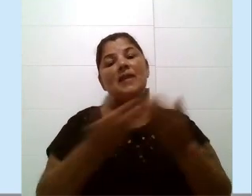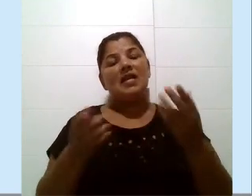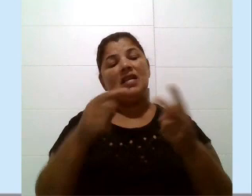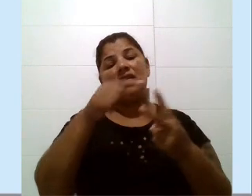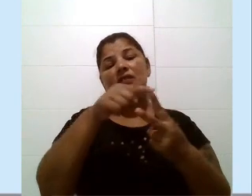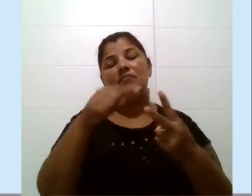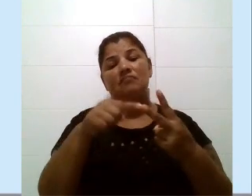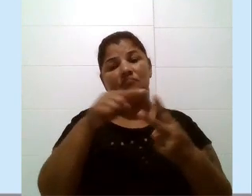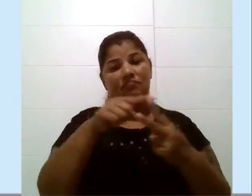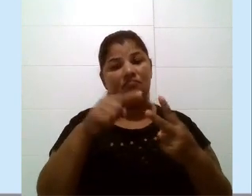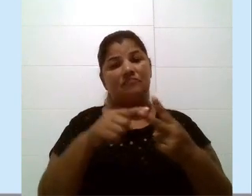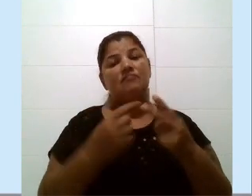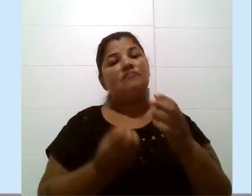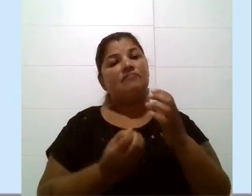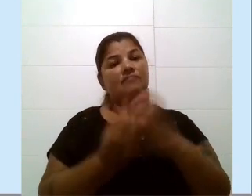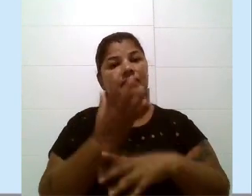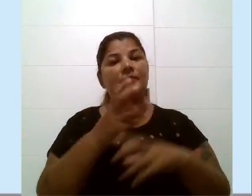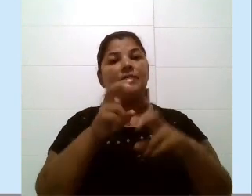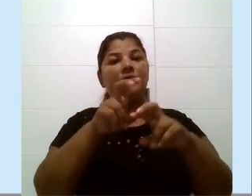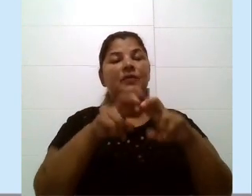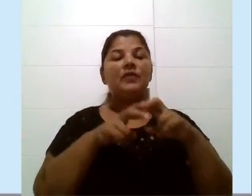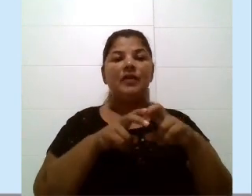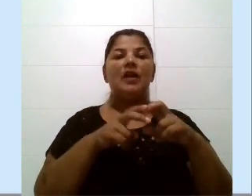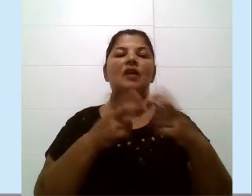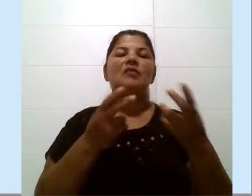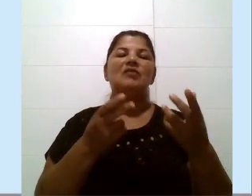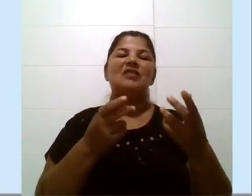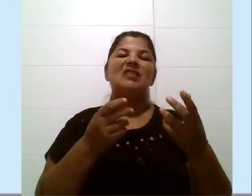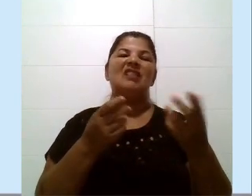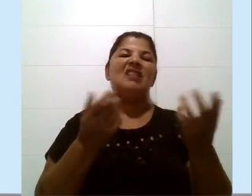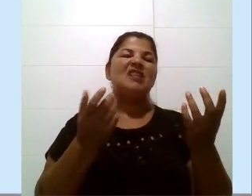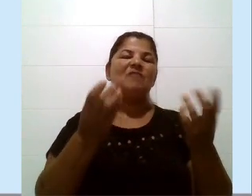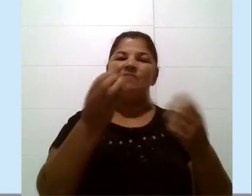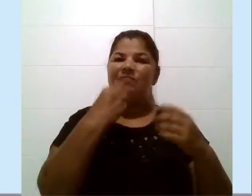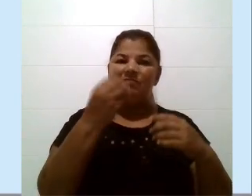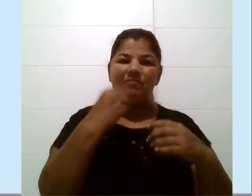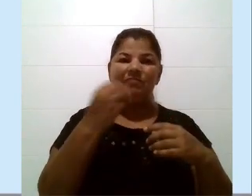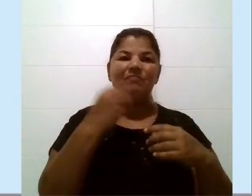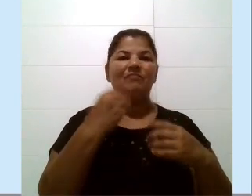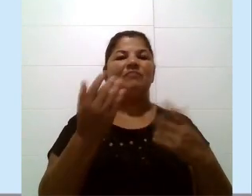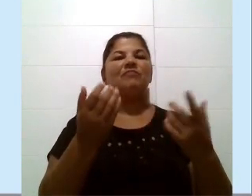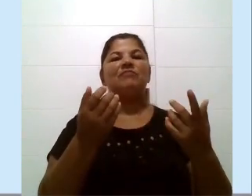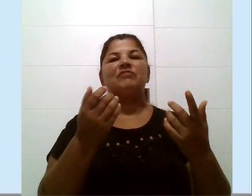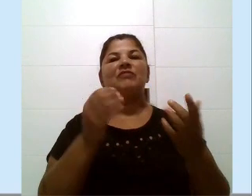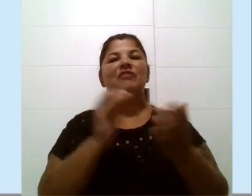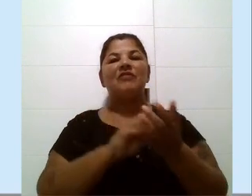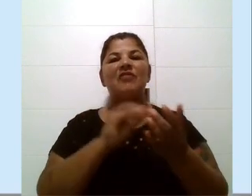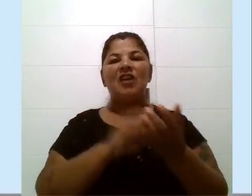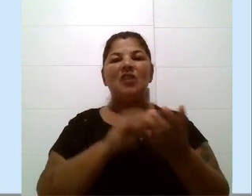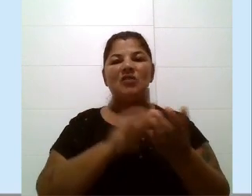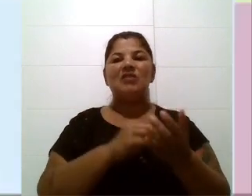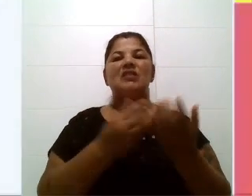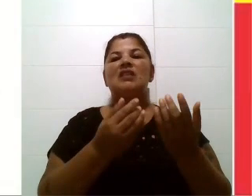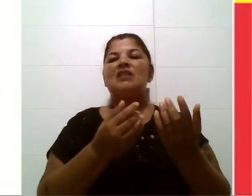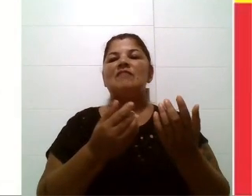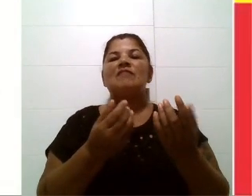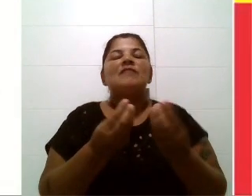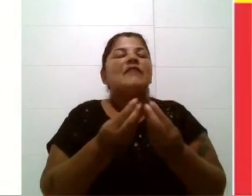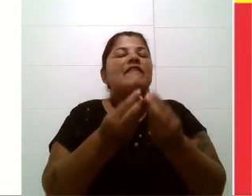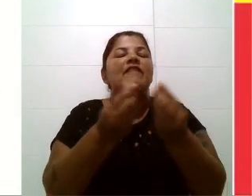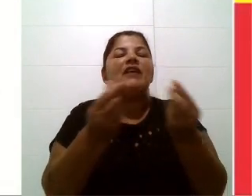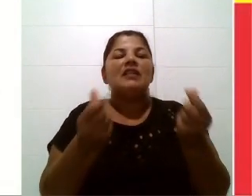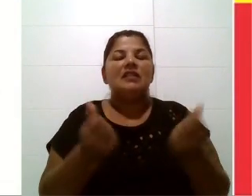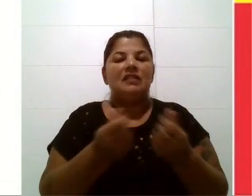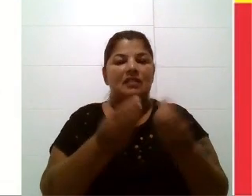acontece por conta do desgaste, por conta da infertilidade, da improdutividade do solo. Olha na tela, Sistone, por favor.